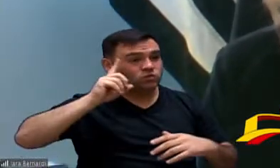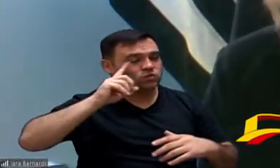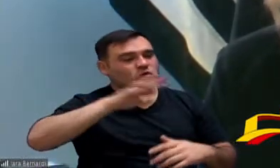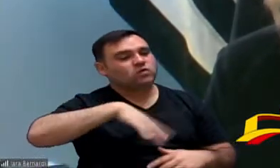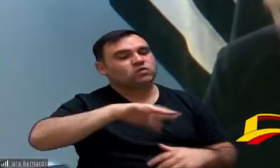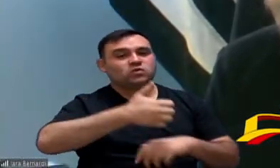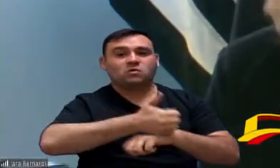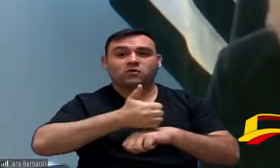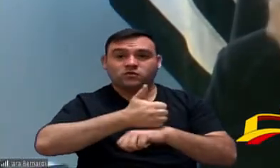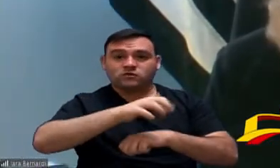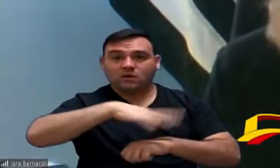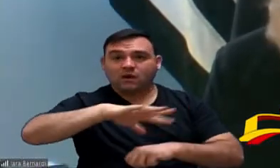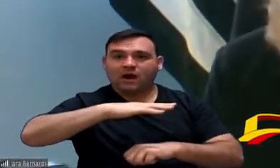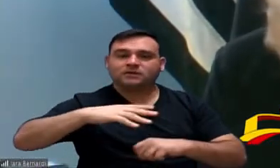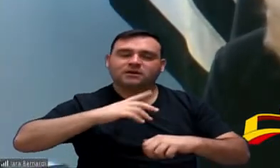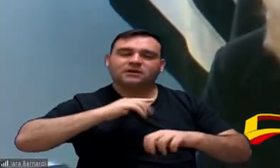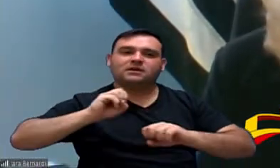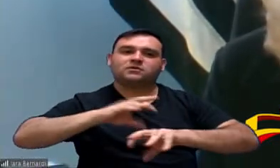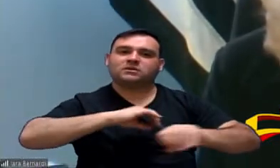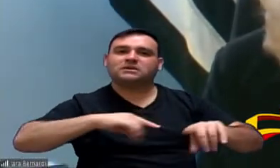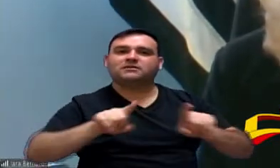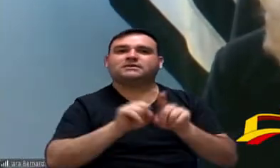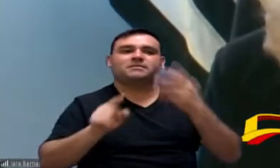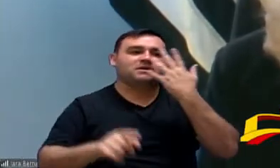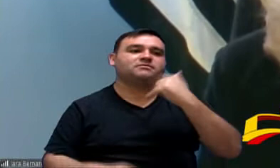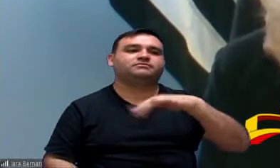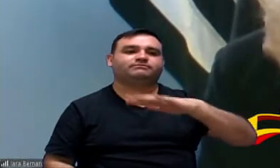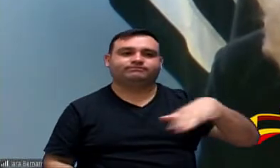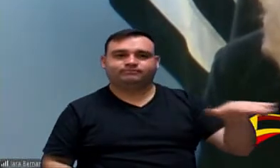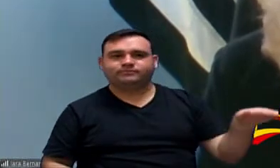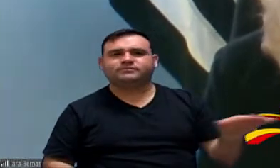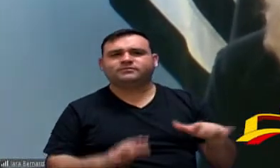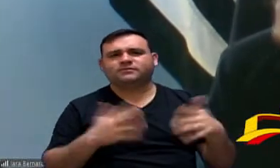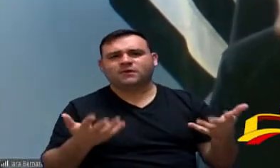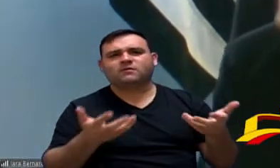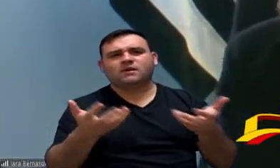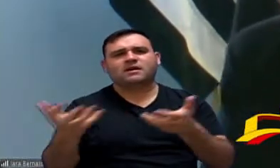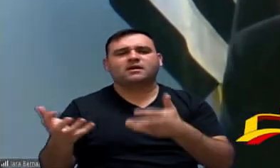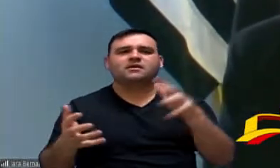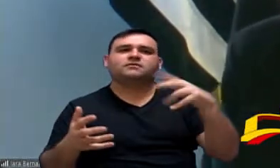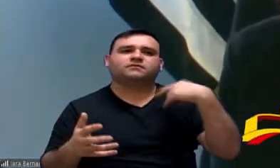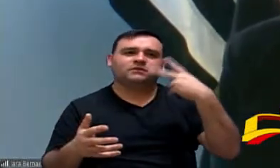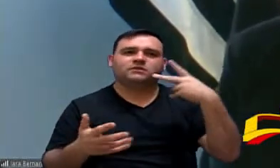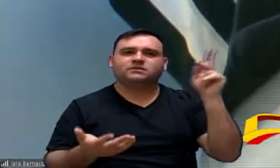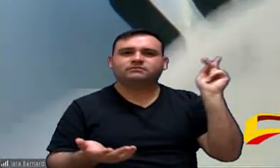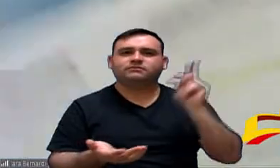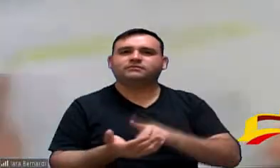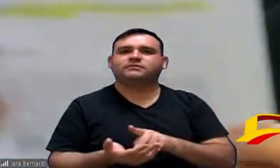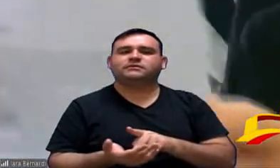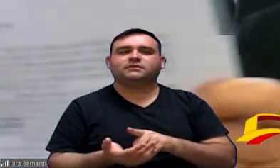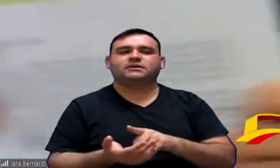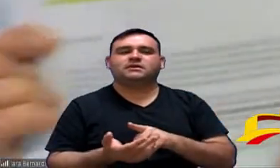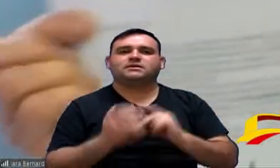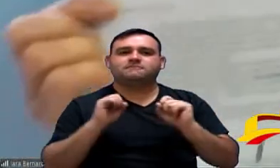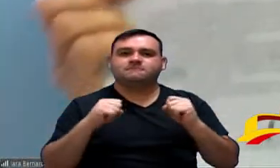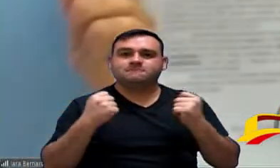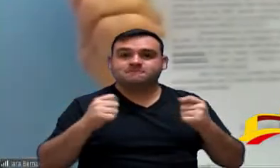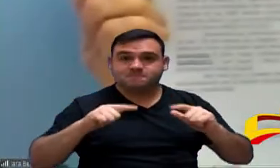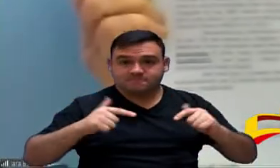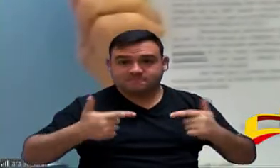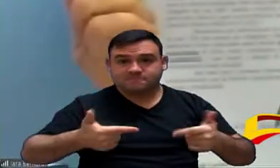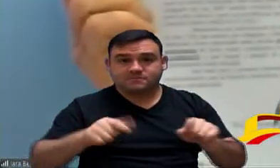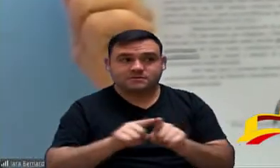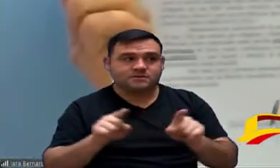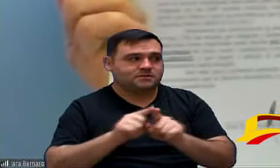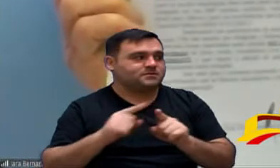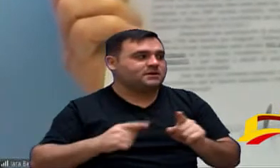nossos profissionais da educação e das nossas crianças. Então, gostaria que os vereadores, de fato, se debruçassem sobre